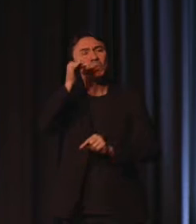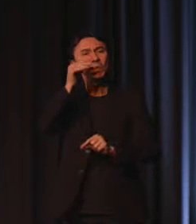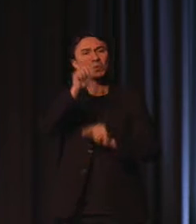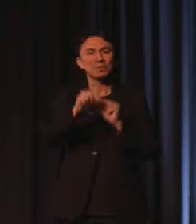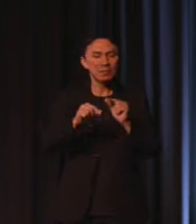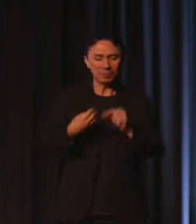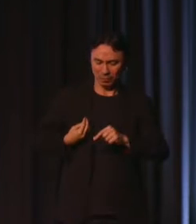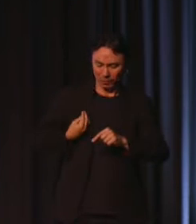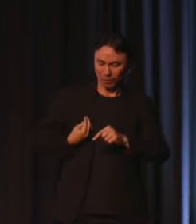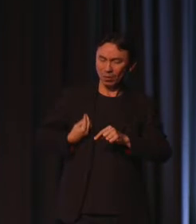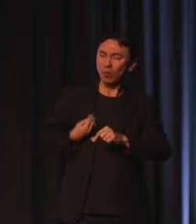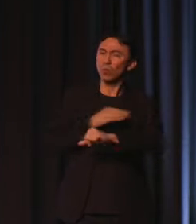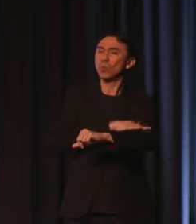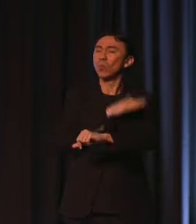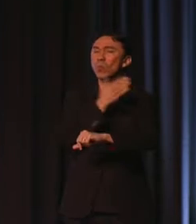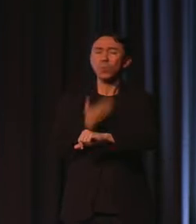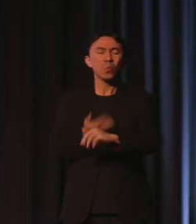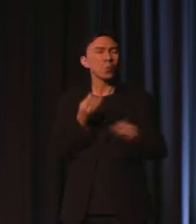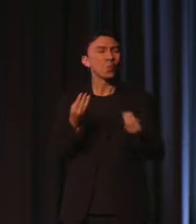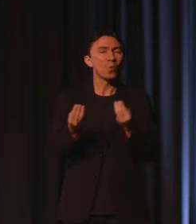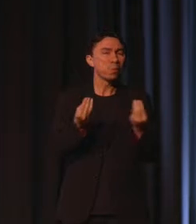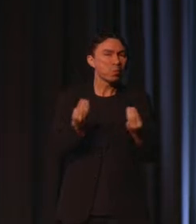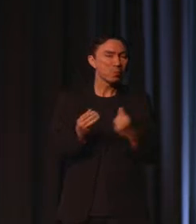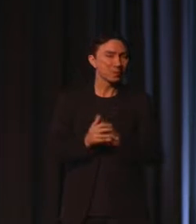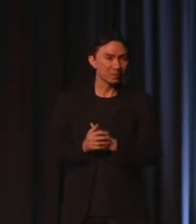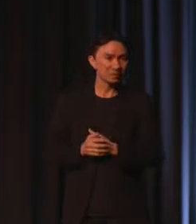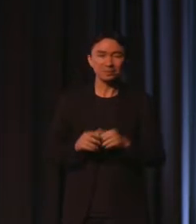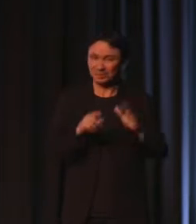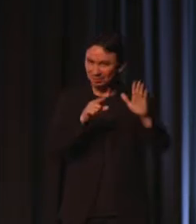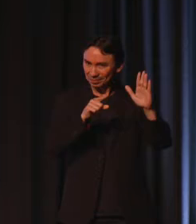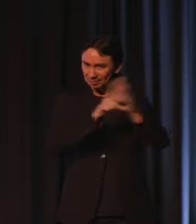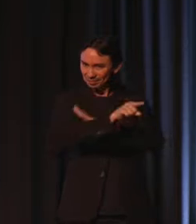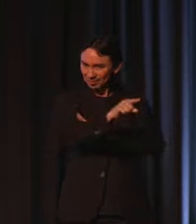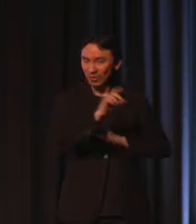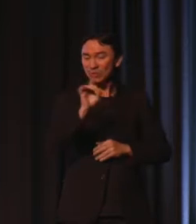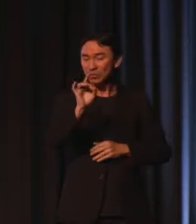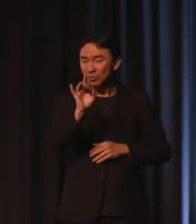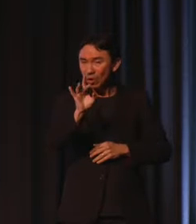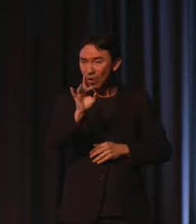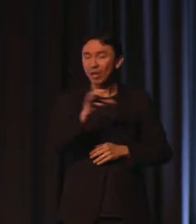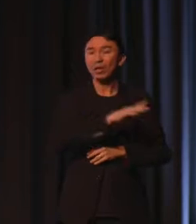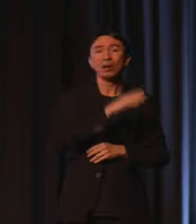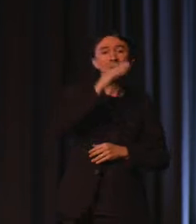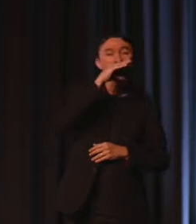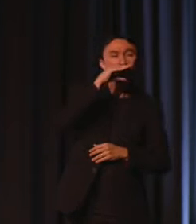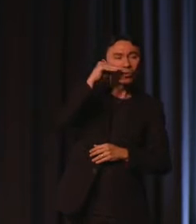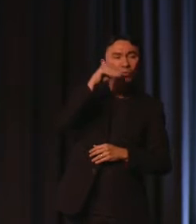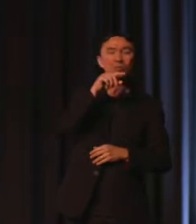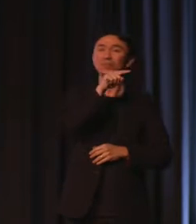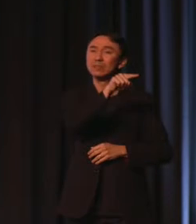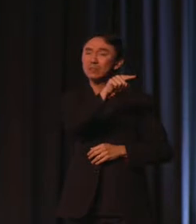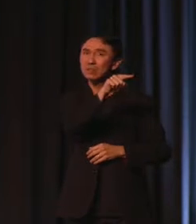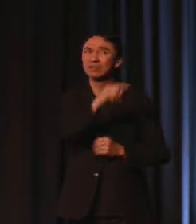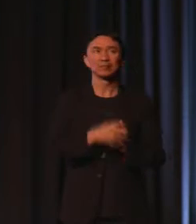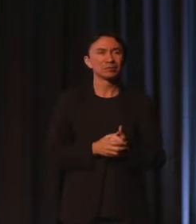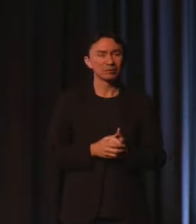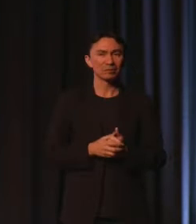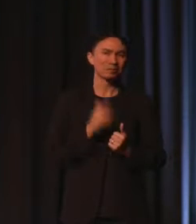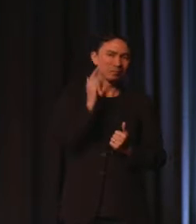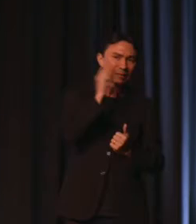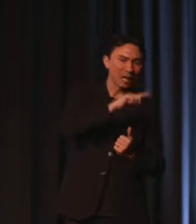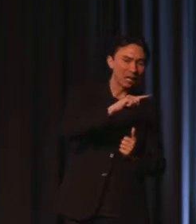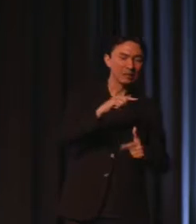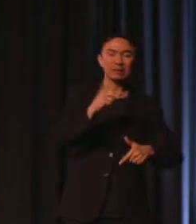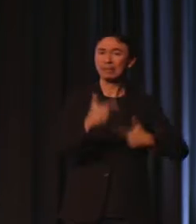vê, né, que essa pergunta foi feita somente para adultos e entendi um pouquinho se eles trabalhavam, né, se era